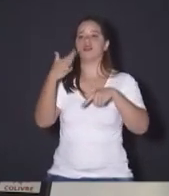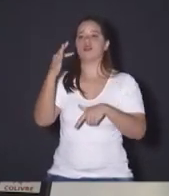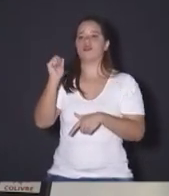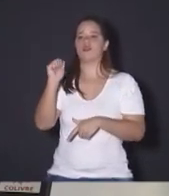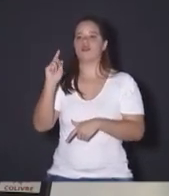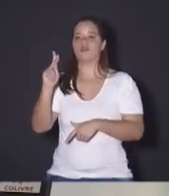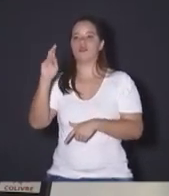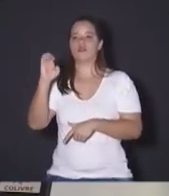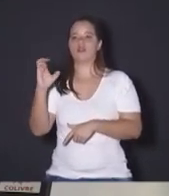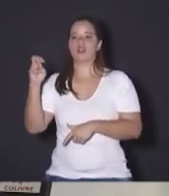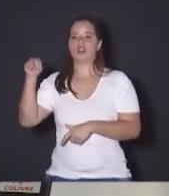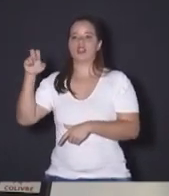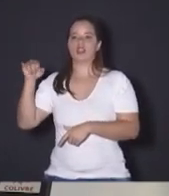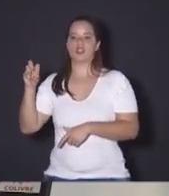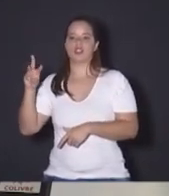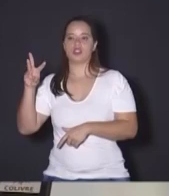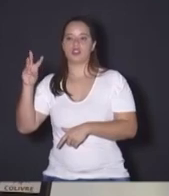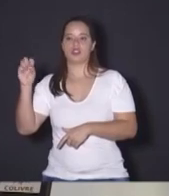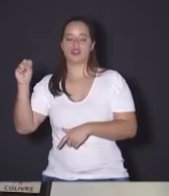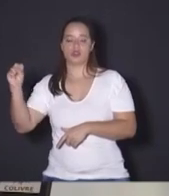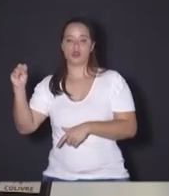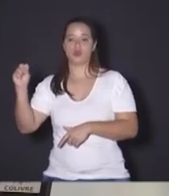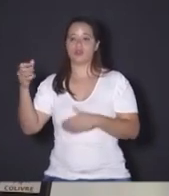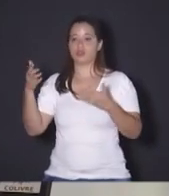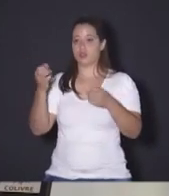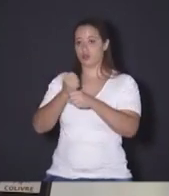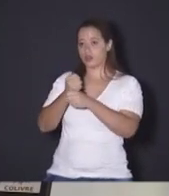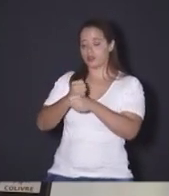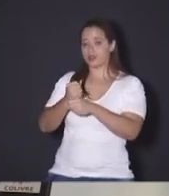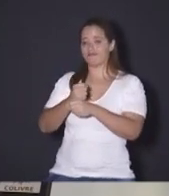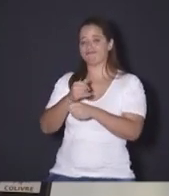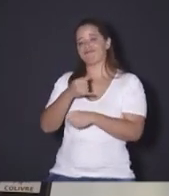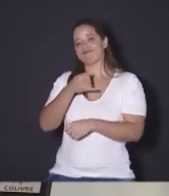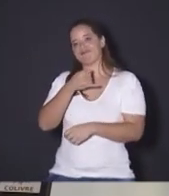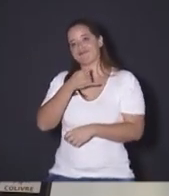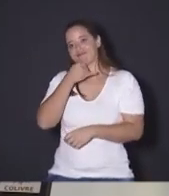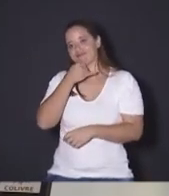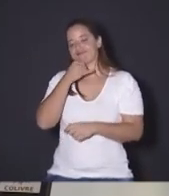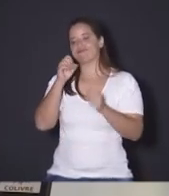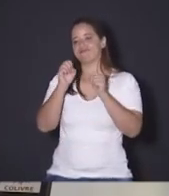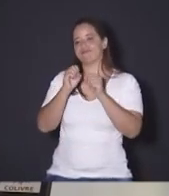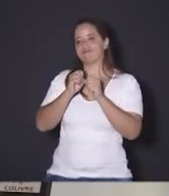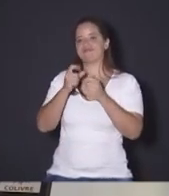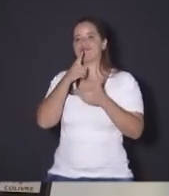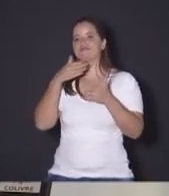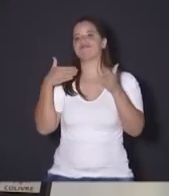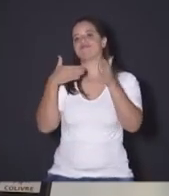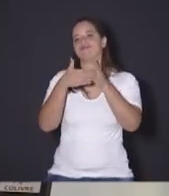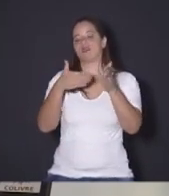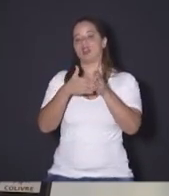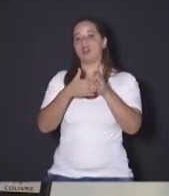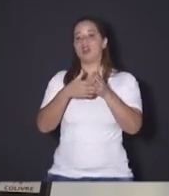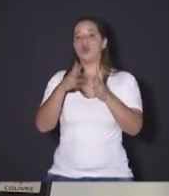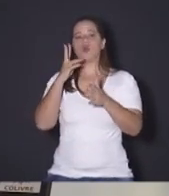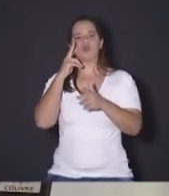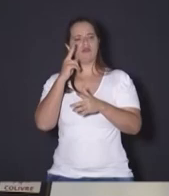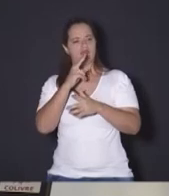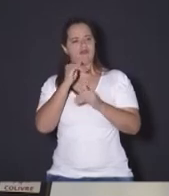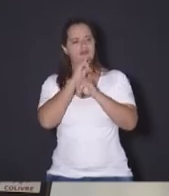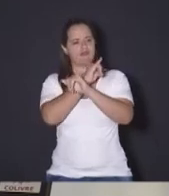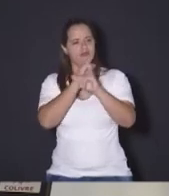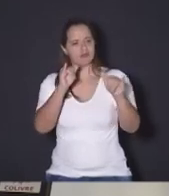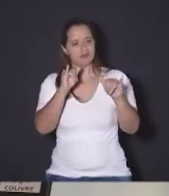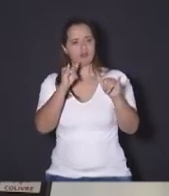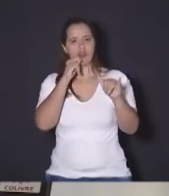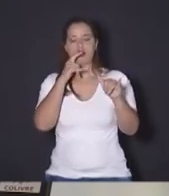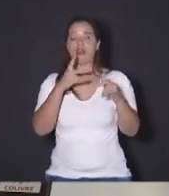eleições desse ano mas infelizmente será feita de uma forma bastante limitada quando eu vi a notícia achei que